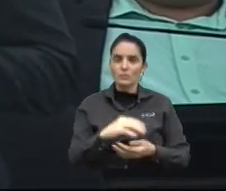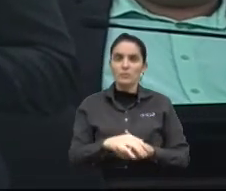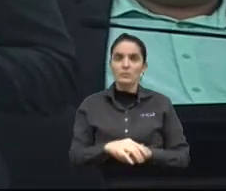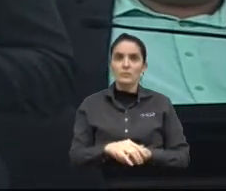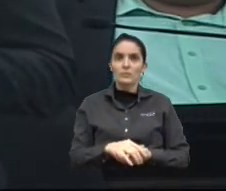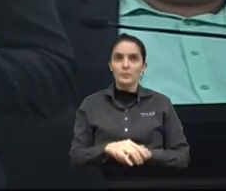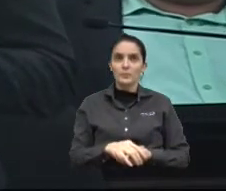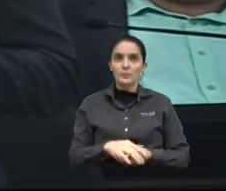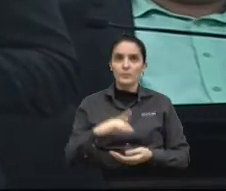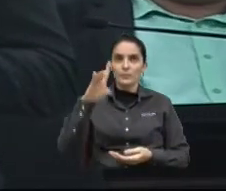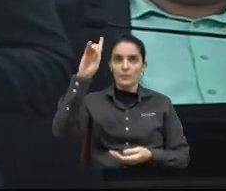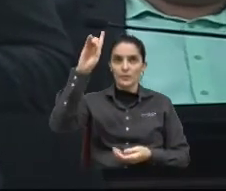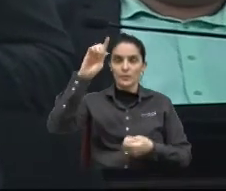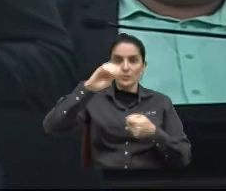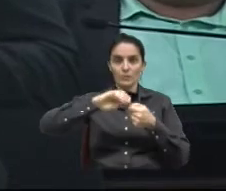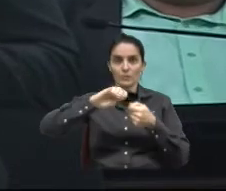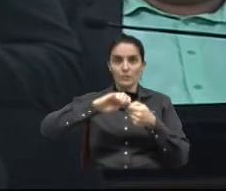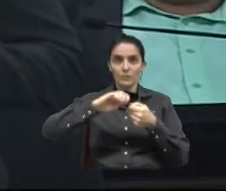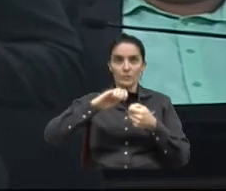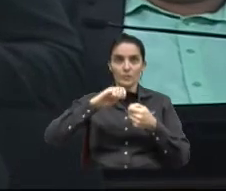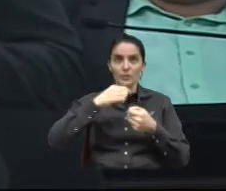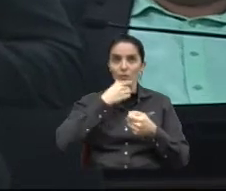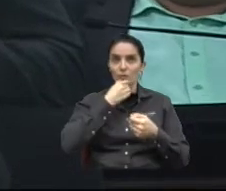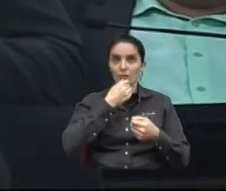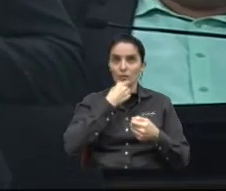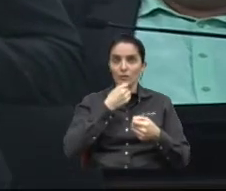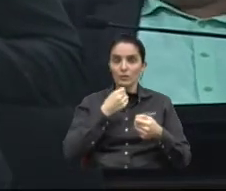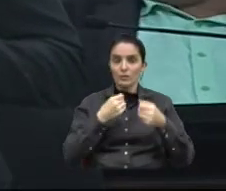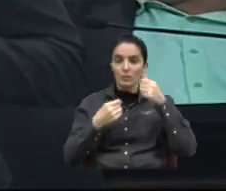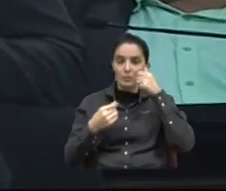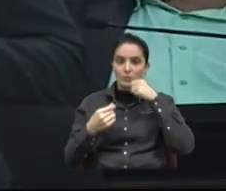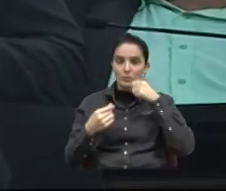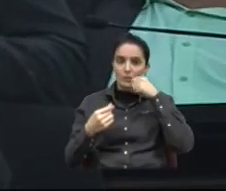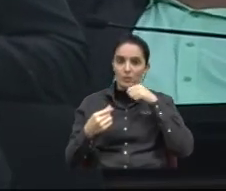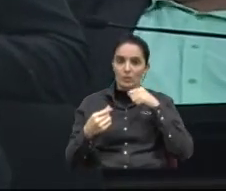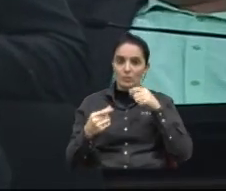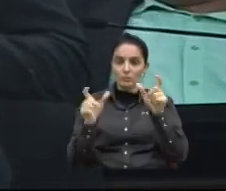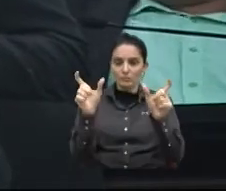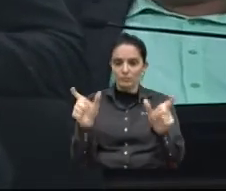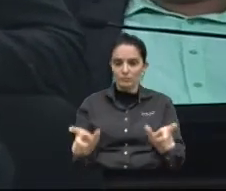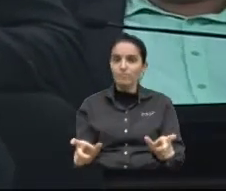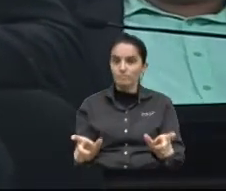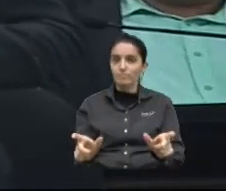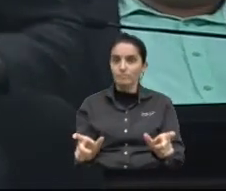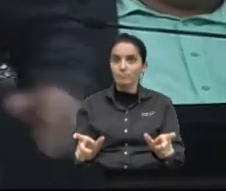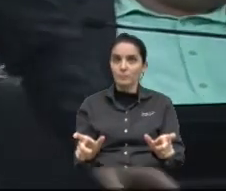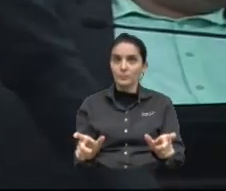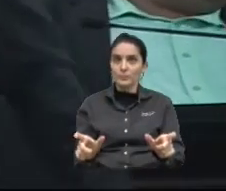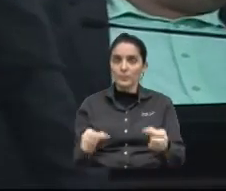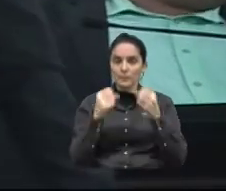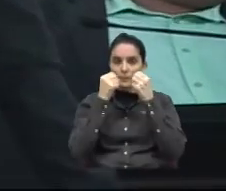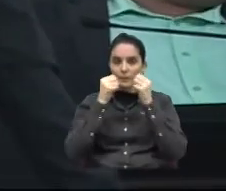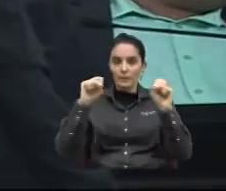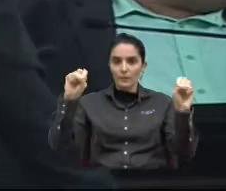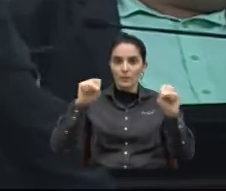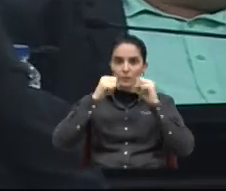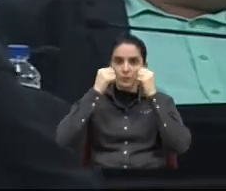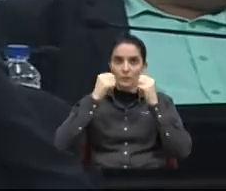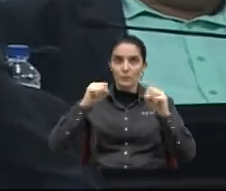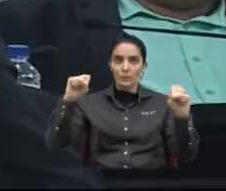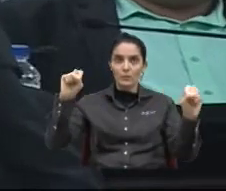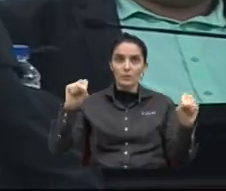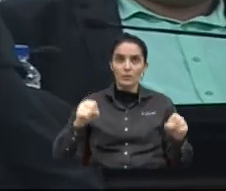deus eo homem e mulher de deus fez mais senha o salmista diz o põe com